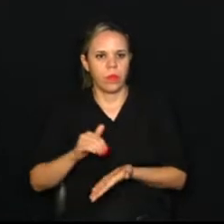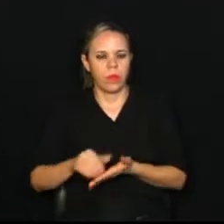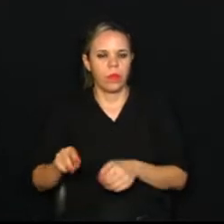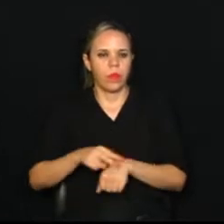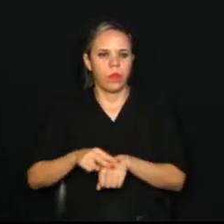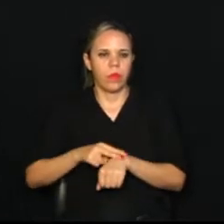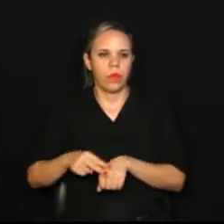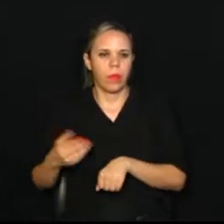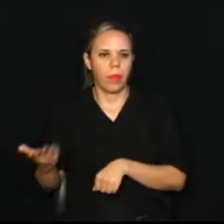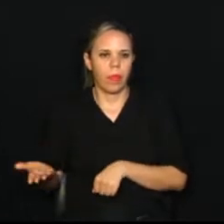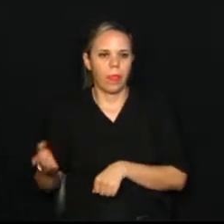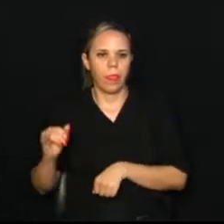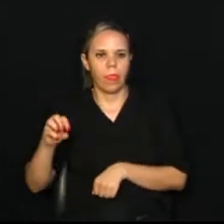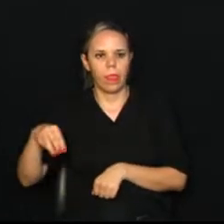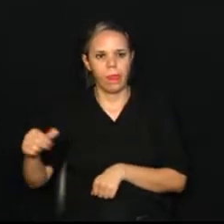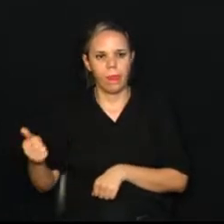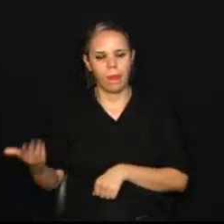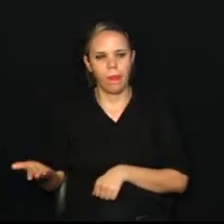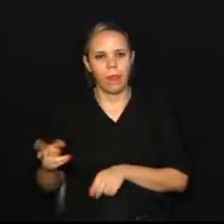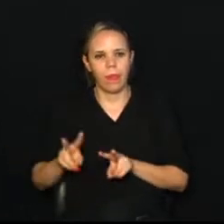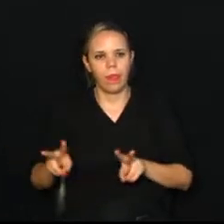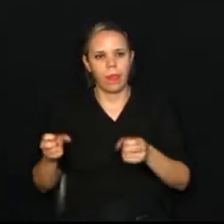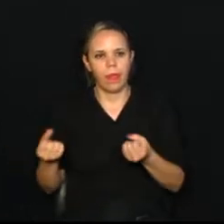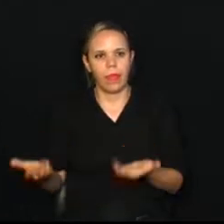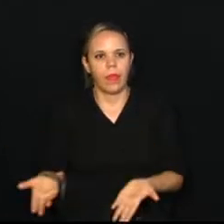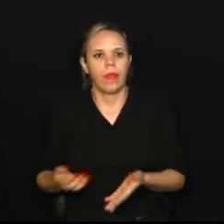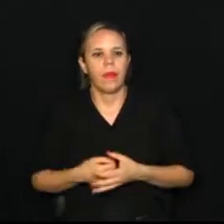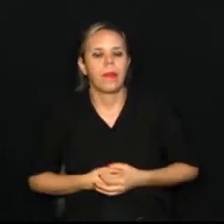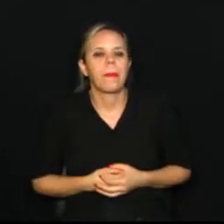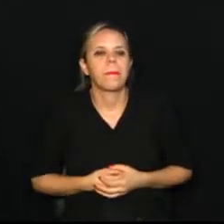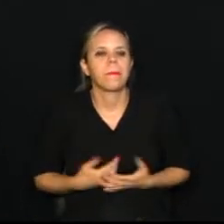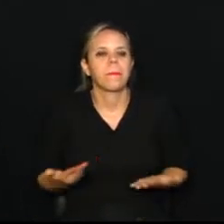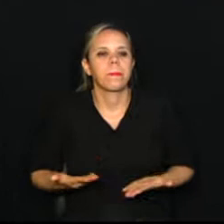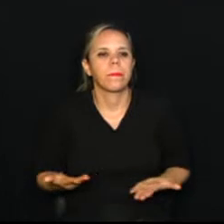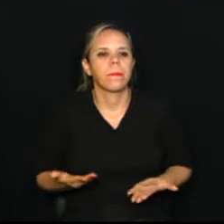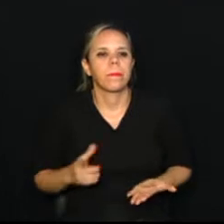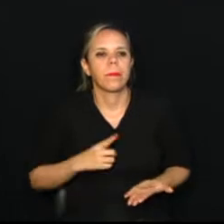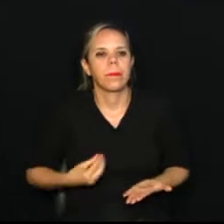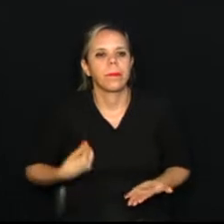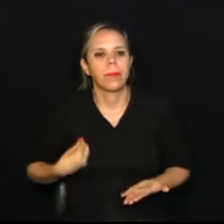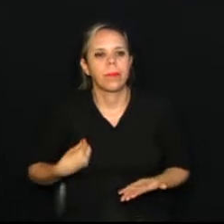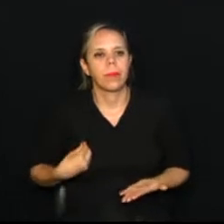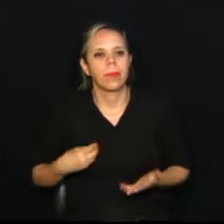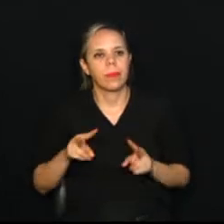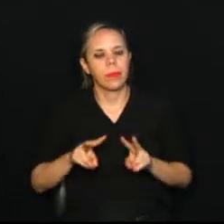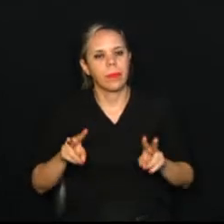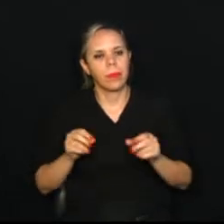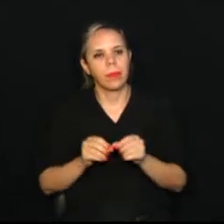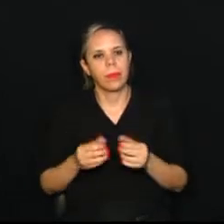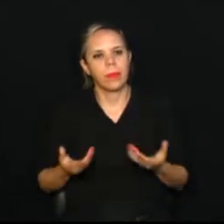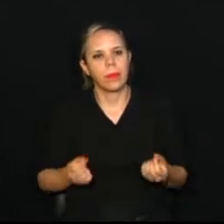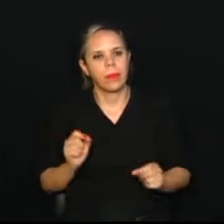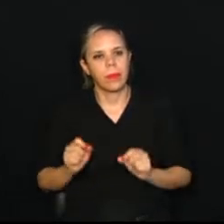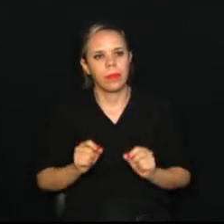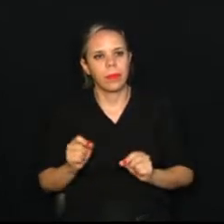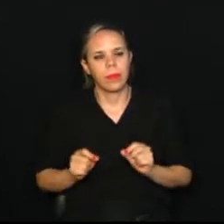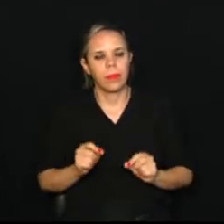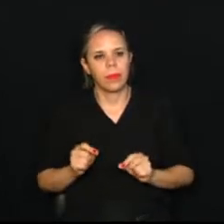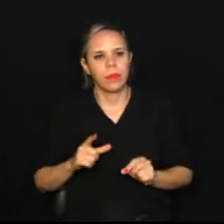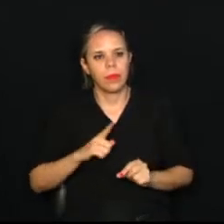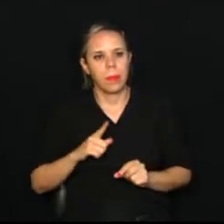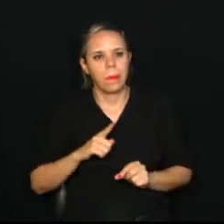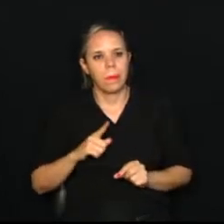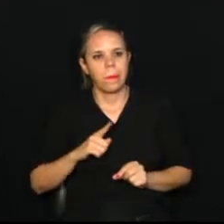Verde e a IMA para viabilizar isso. Agora nós estamos viabilizando que haja